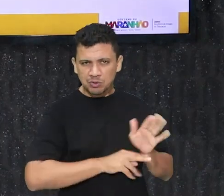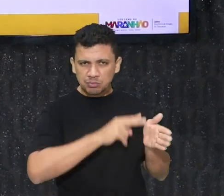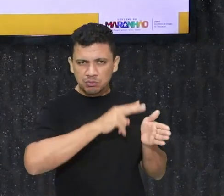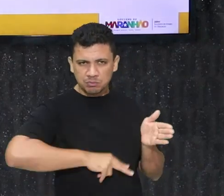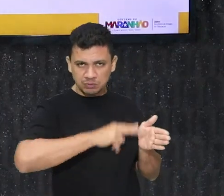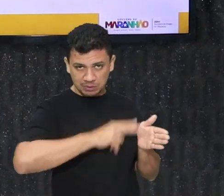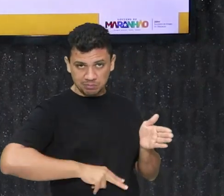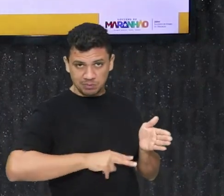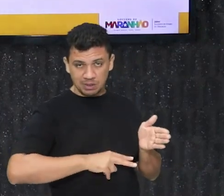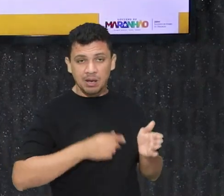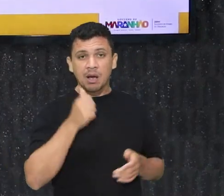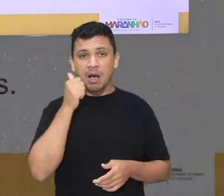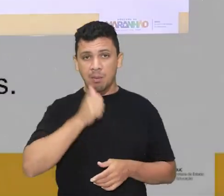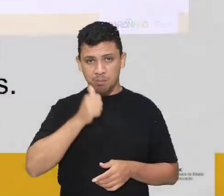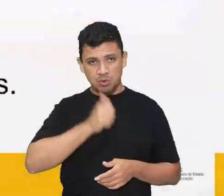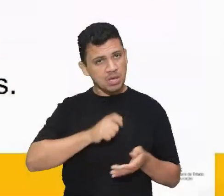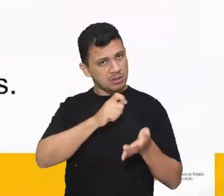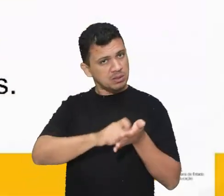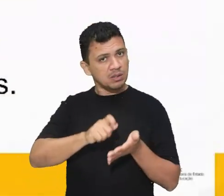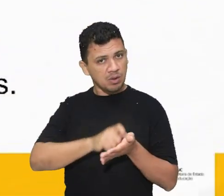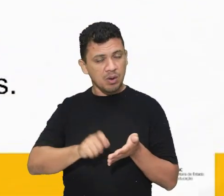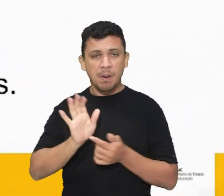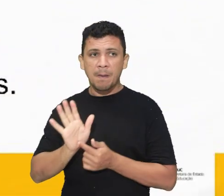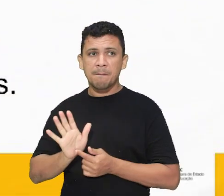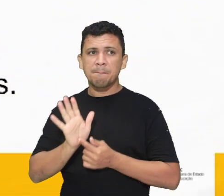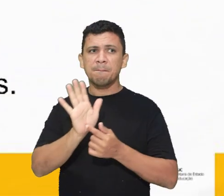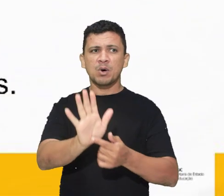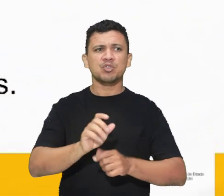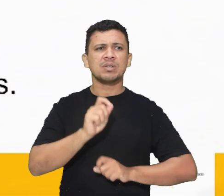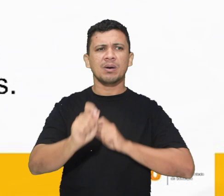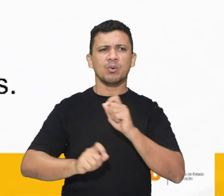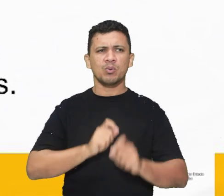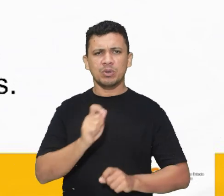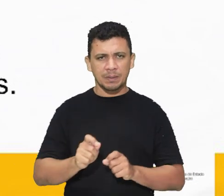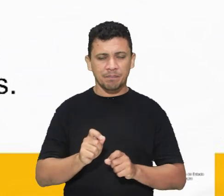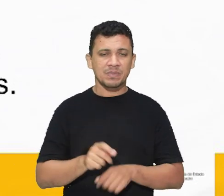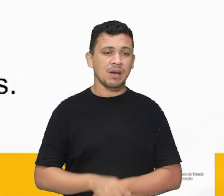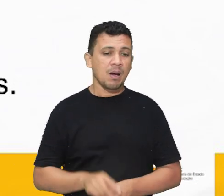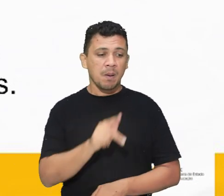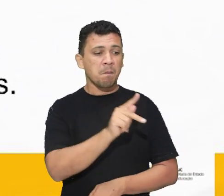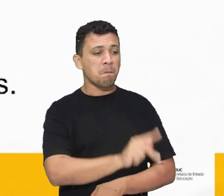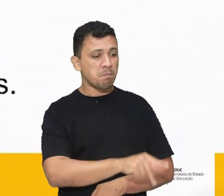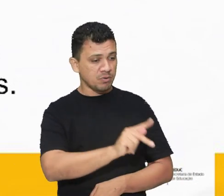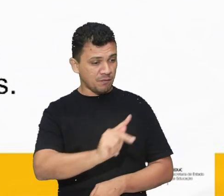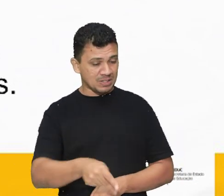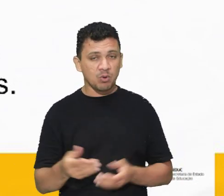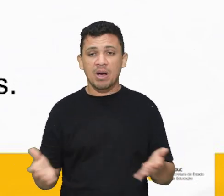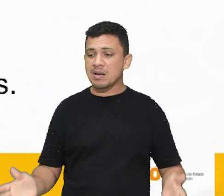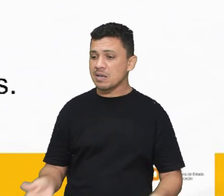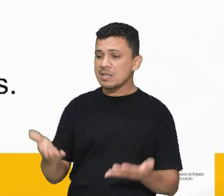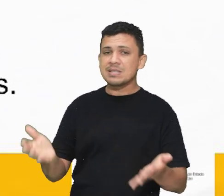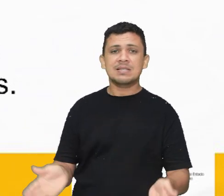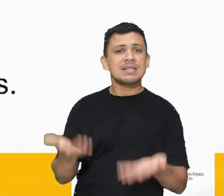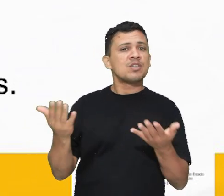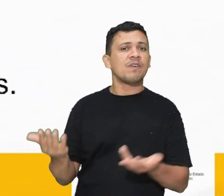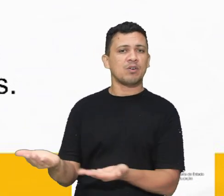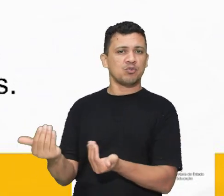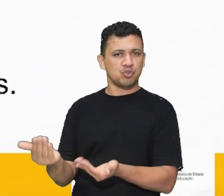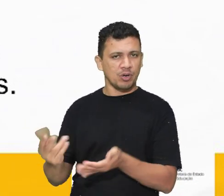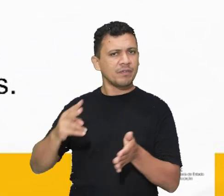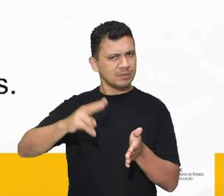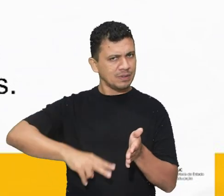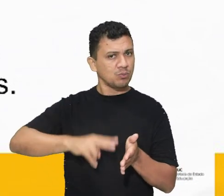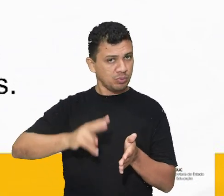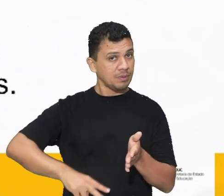autora ressalta a importância de os professores incentivarem os jovens às práticas de leitura.